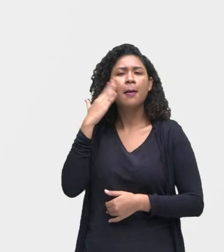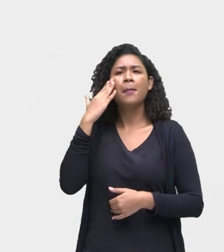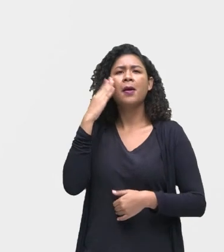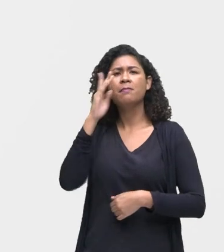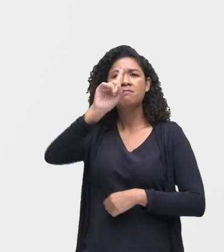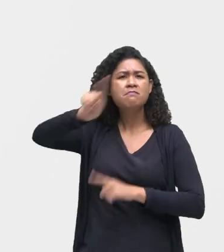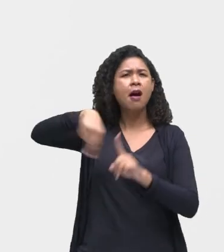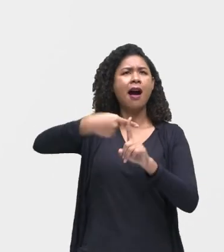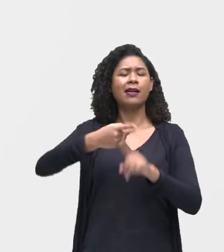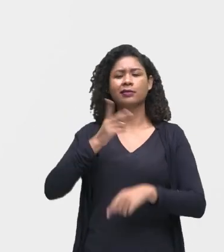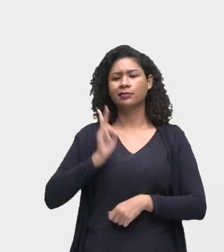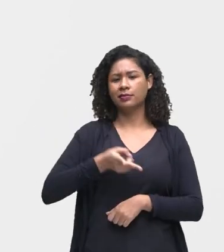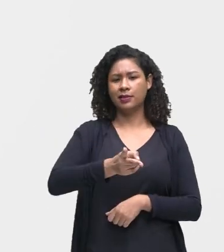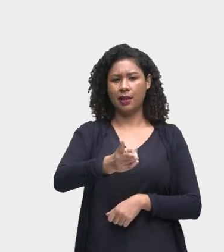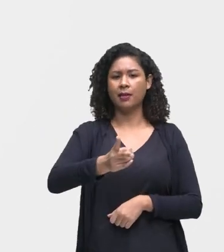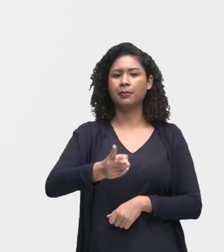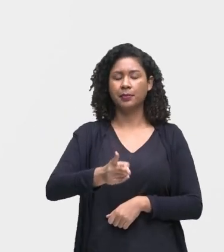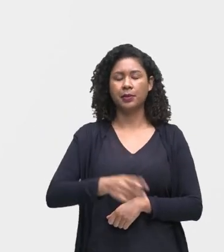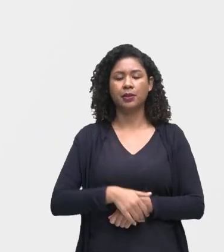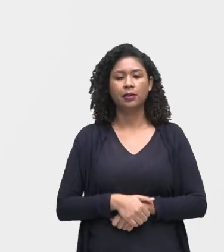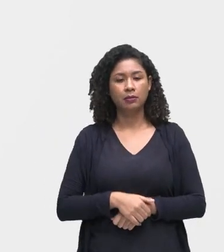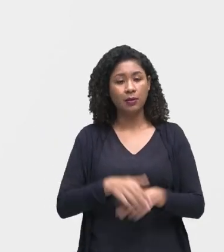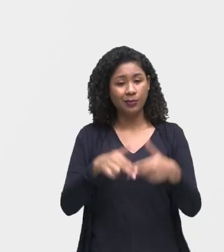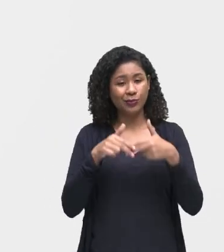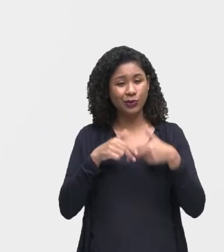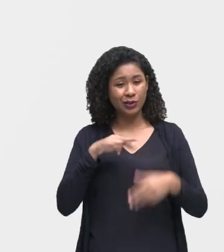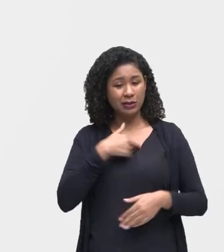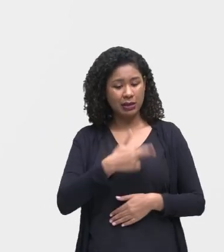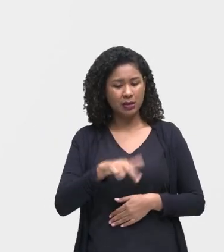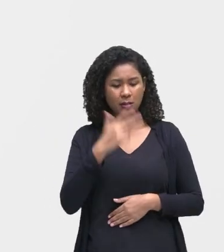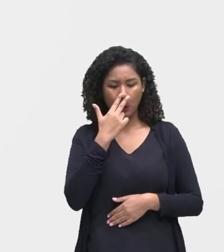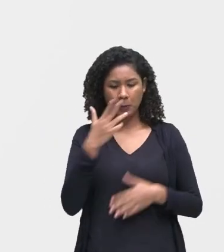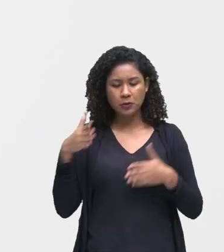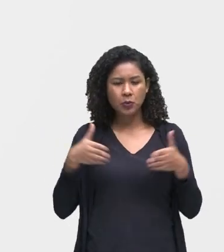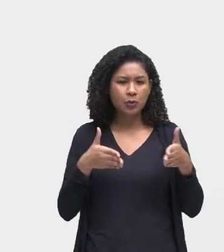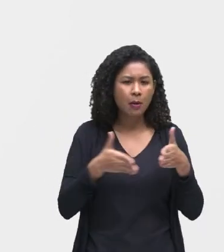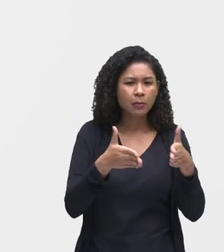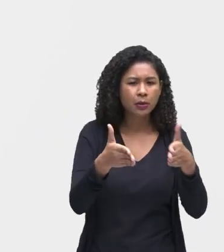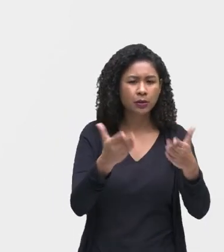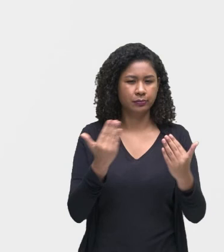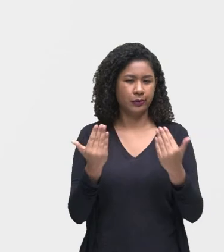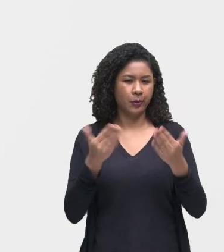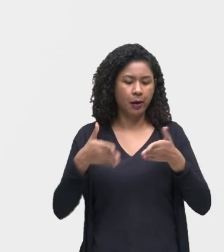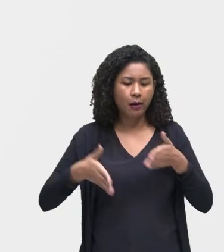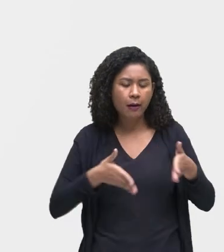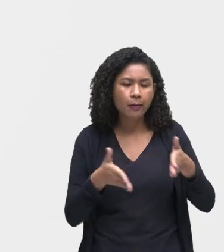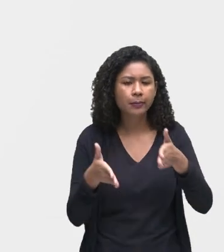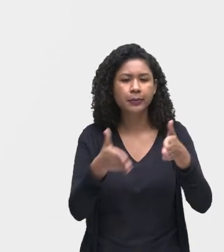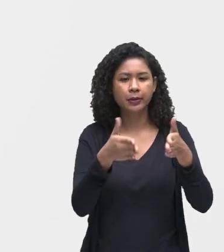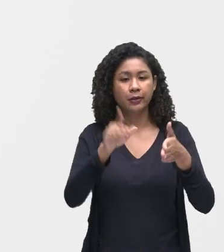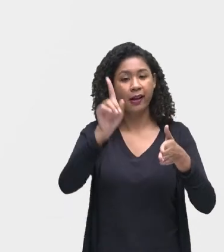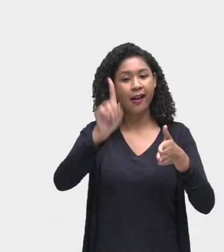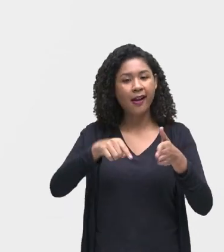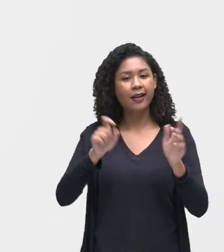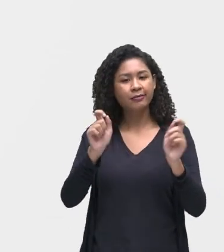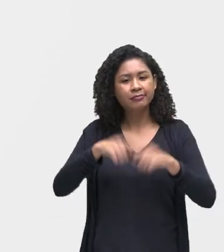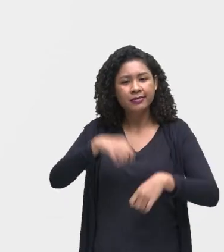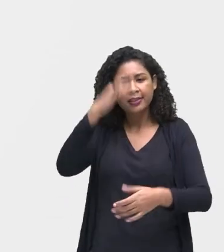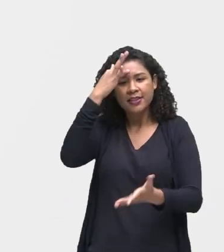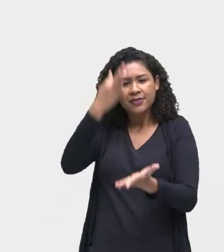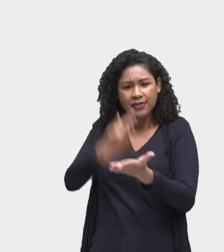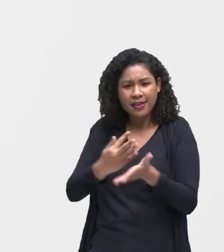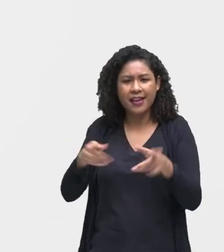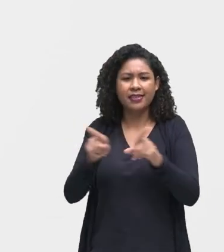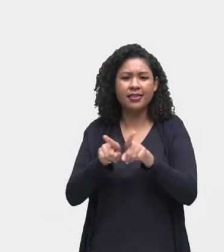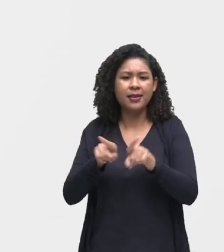se coloca como um caminho, como uma instituição que, através da fé, através do corpo de fiéis,